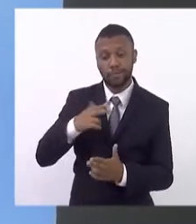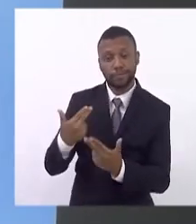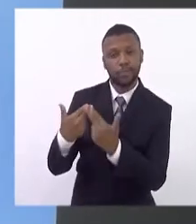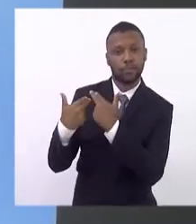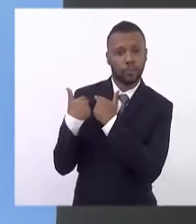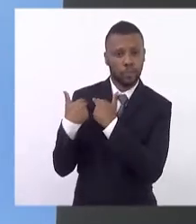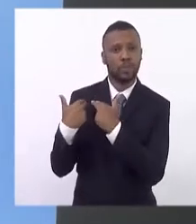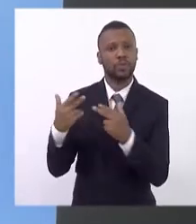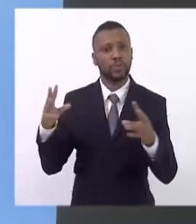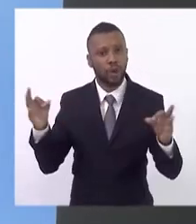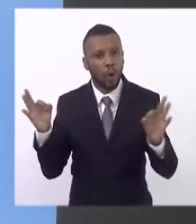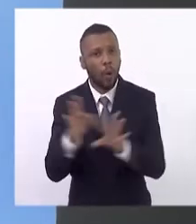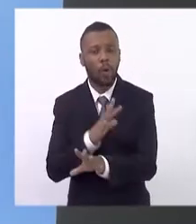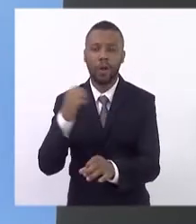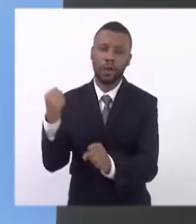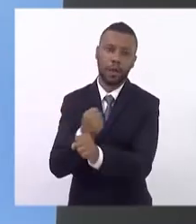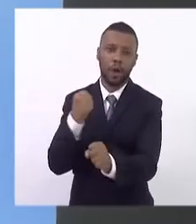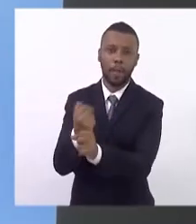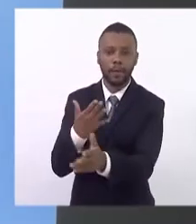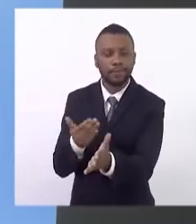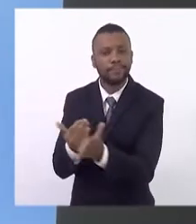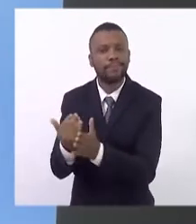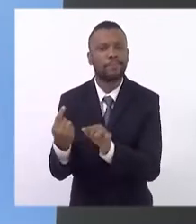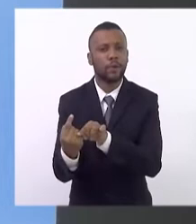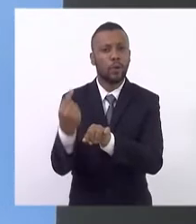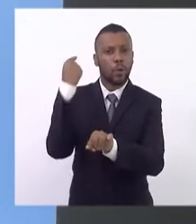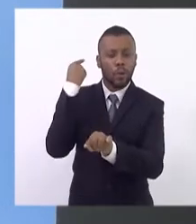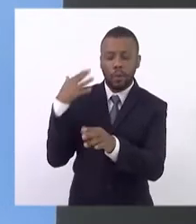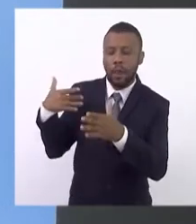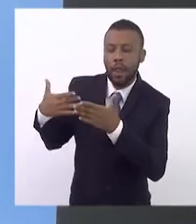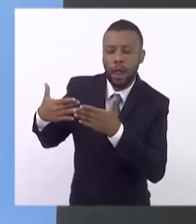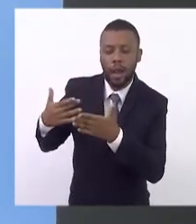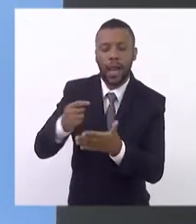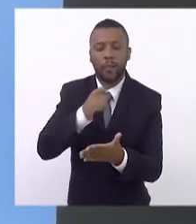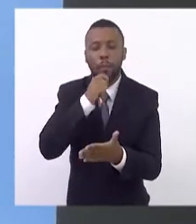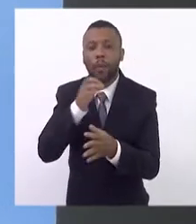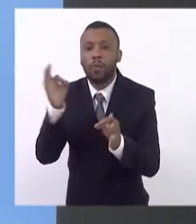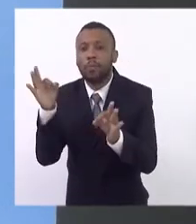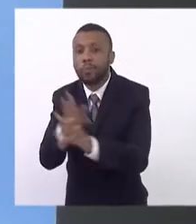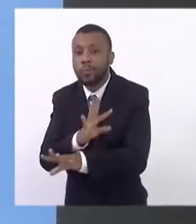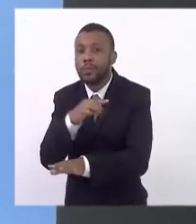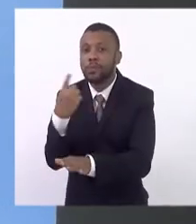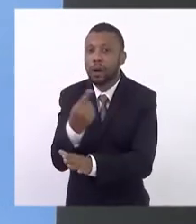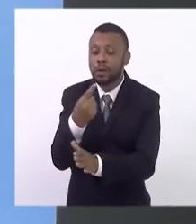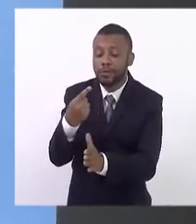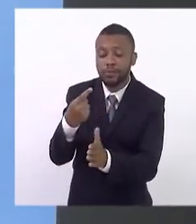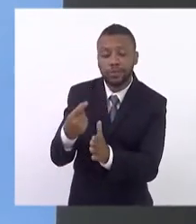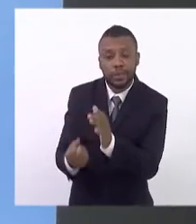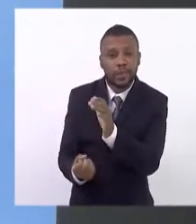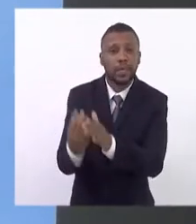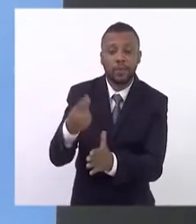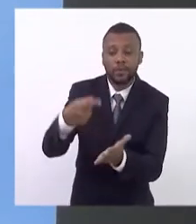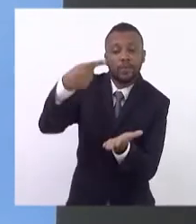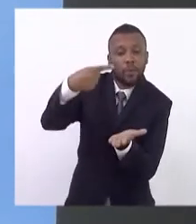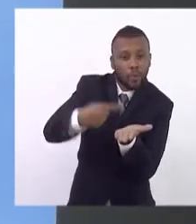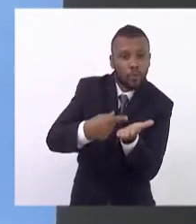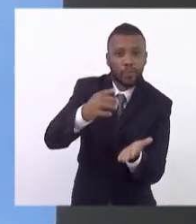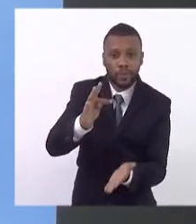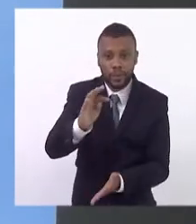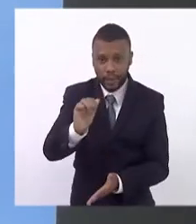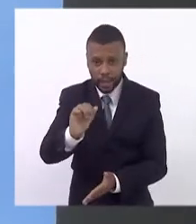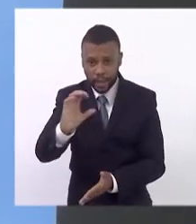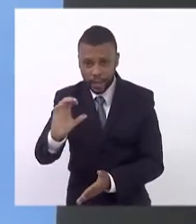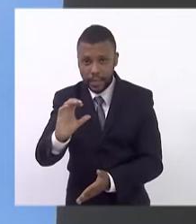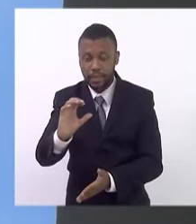tiveram início no passado, não foram concluídas. Um TAC foi celebrado em 2019 e